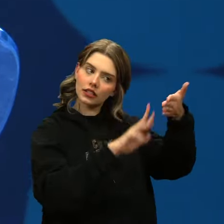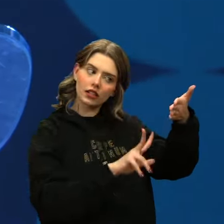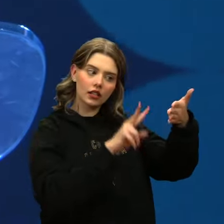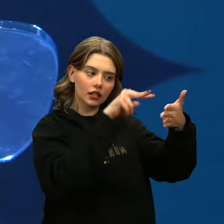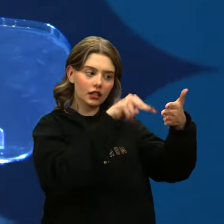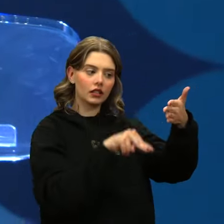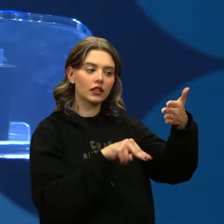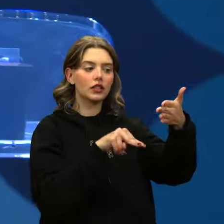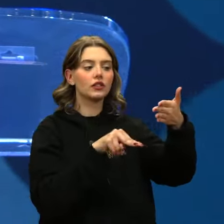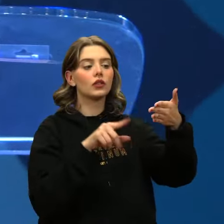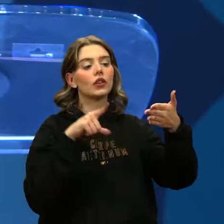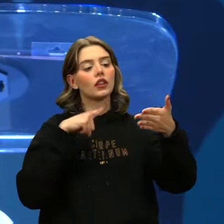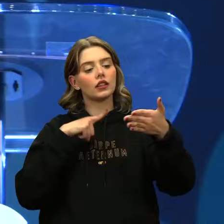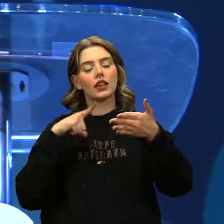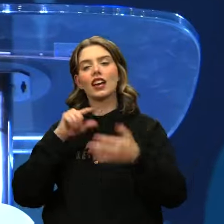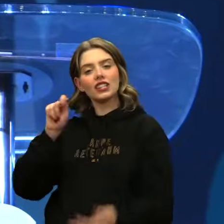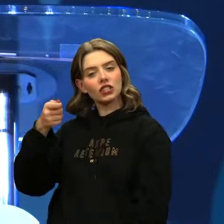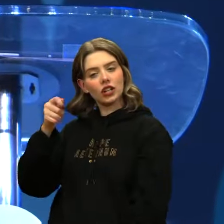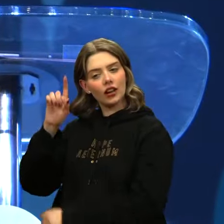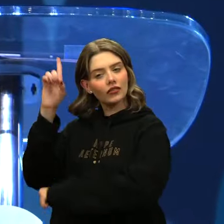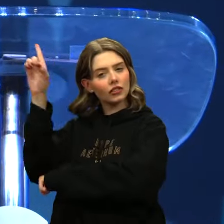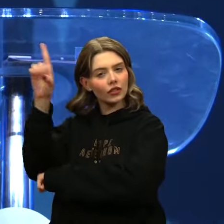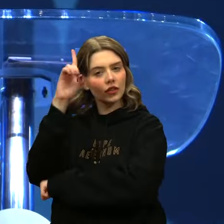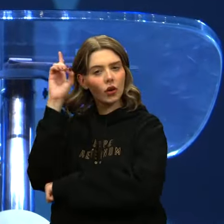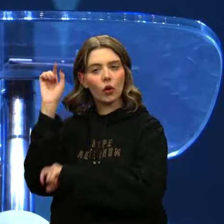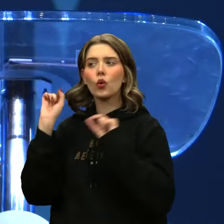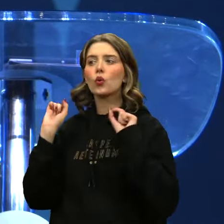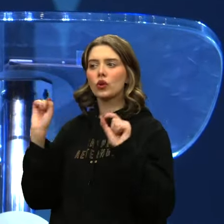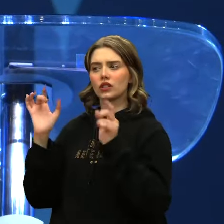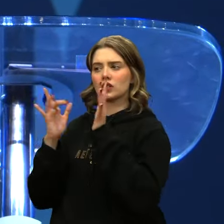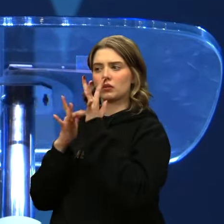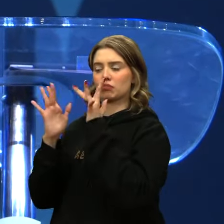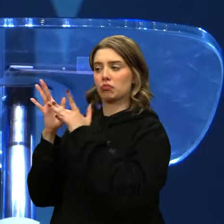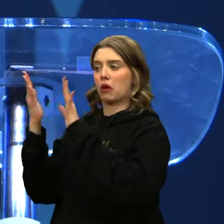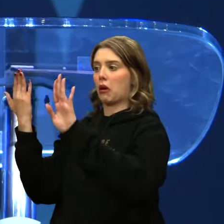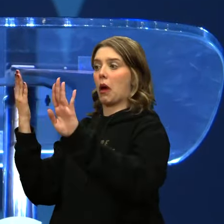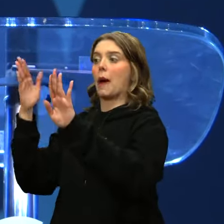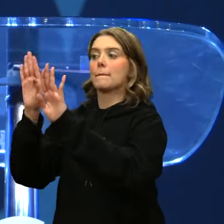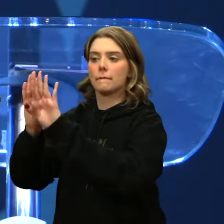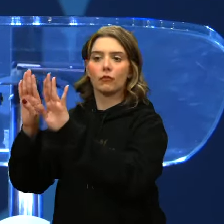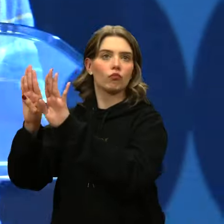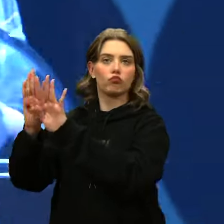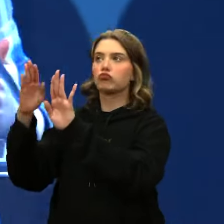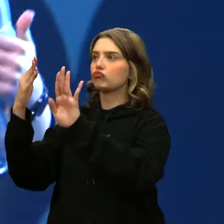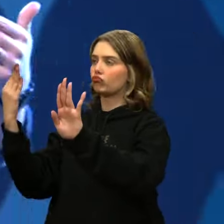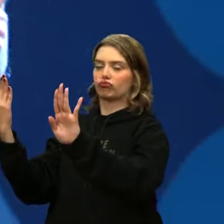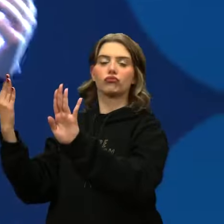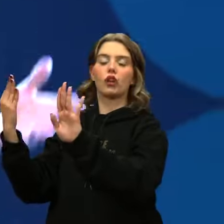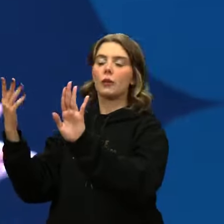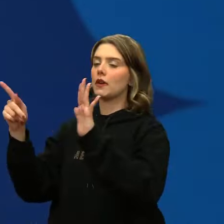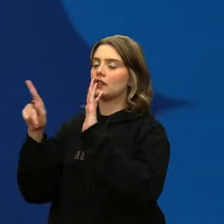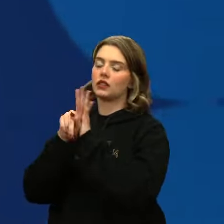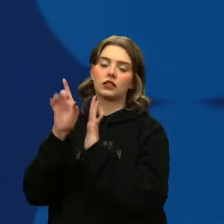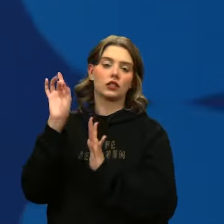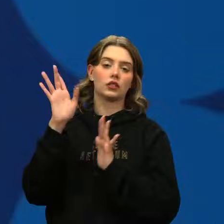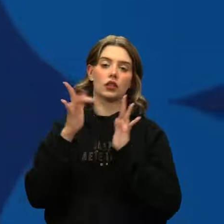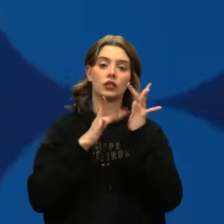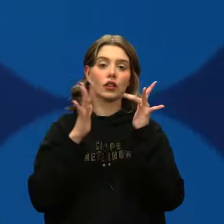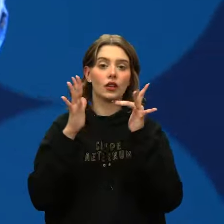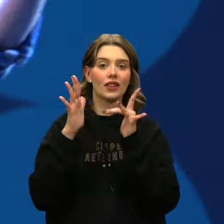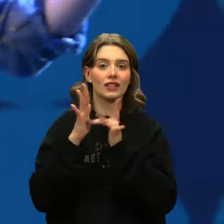chave de Davi e que com essa chave aquilo que ele abre ninguém fecha, aquilo que ele fecha ninguém abre, é uma referência profética